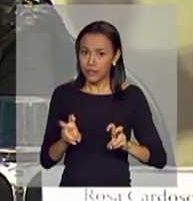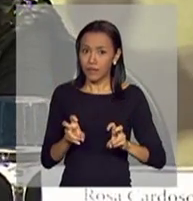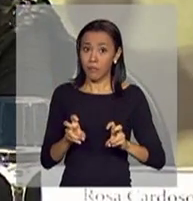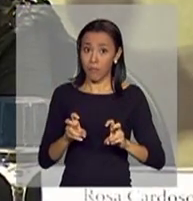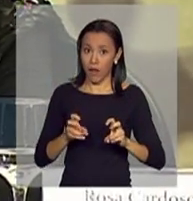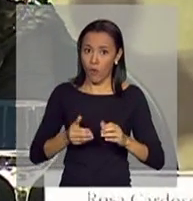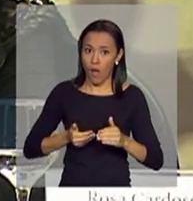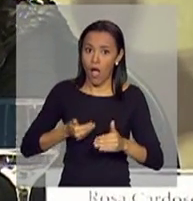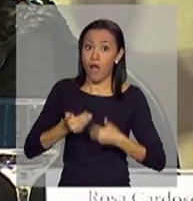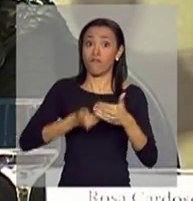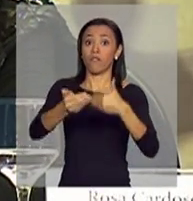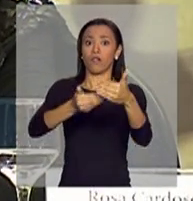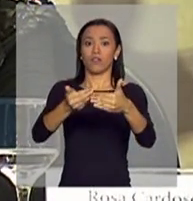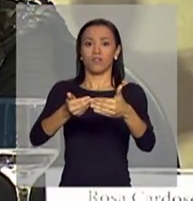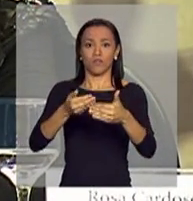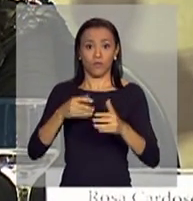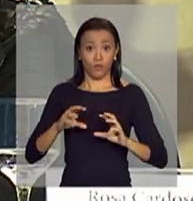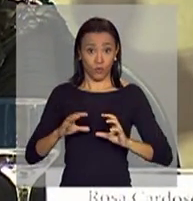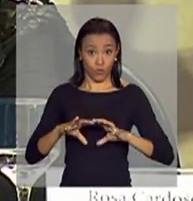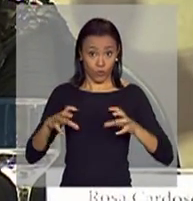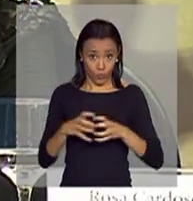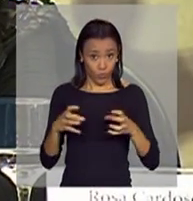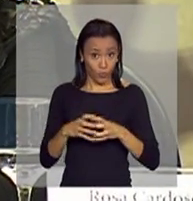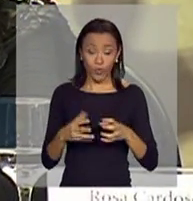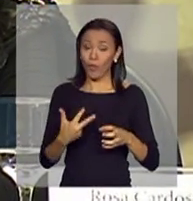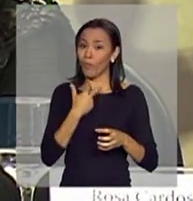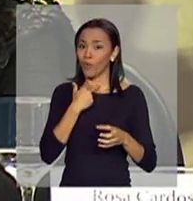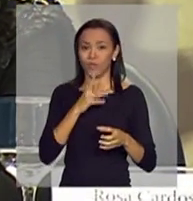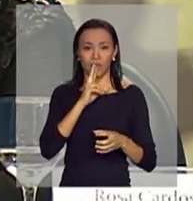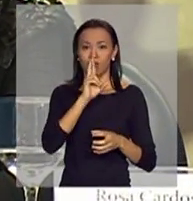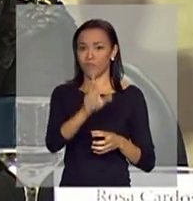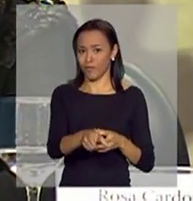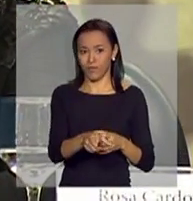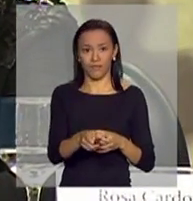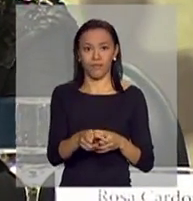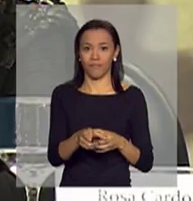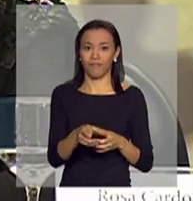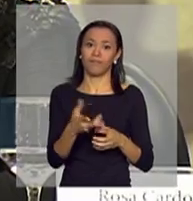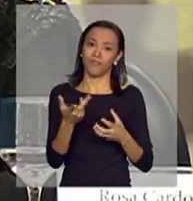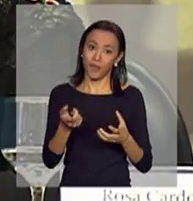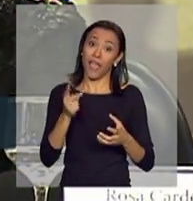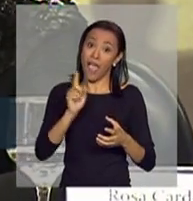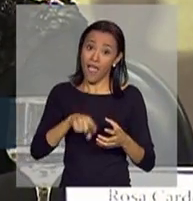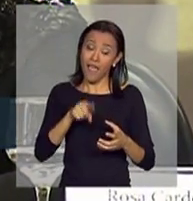do nosso trabalho, não devem ser respondidas. Eu, pelo menos, entendo assim.